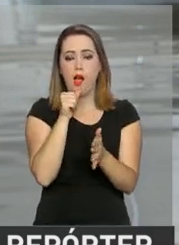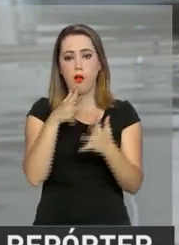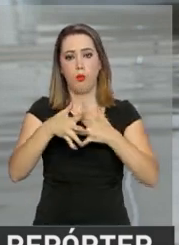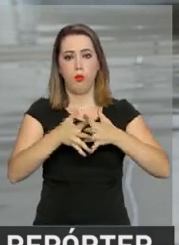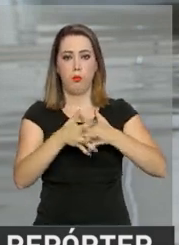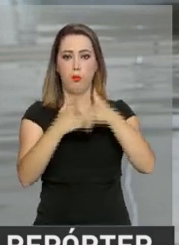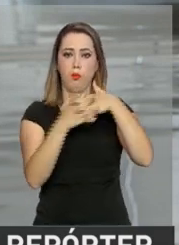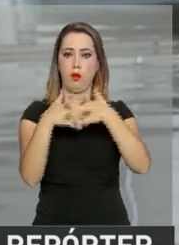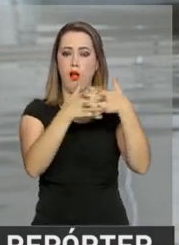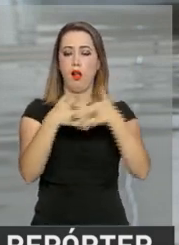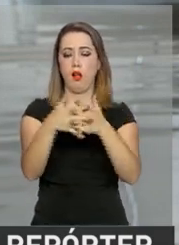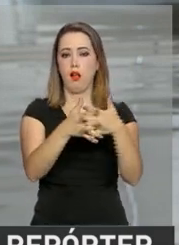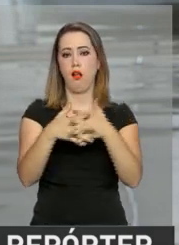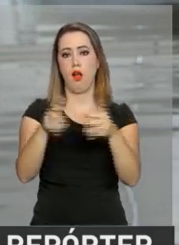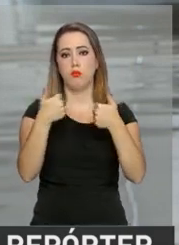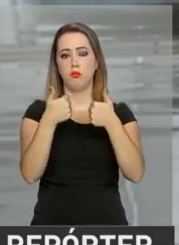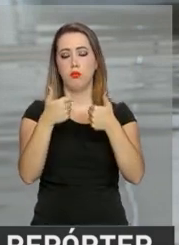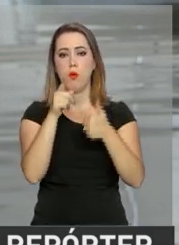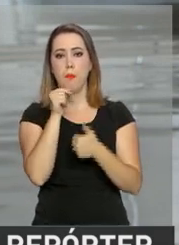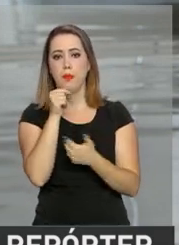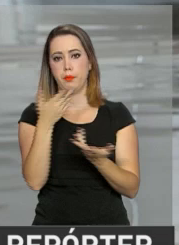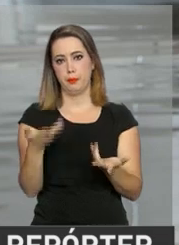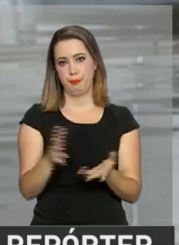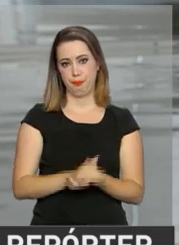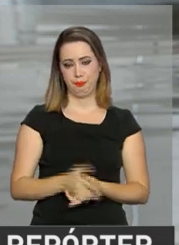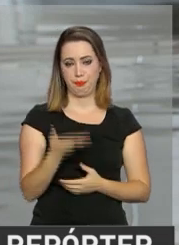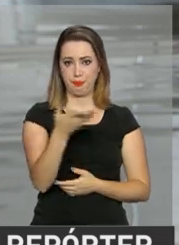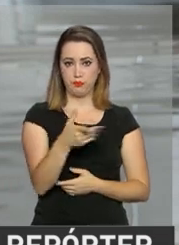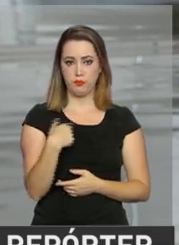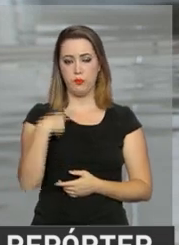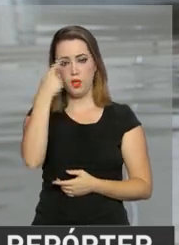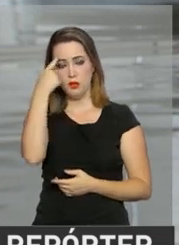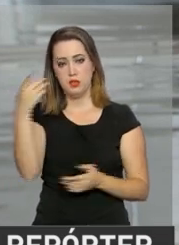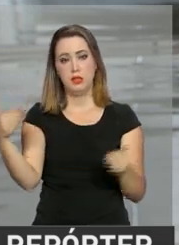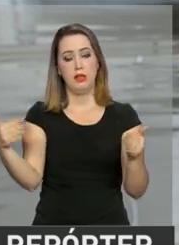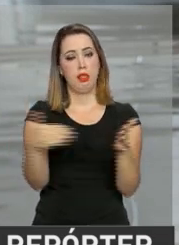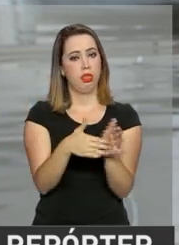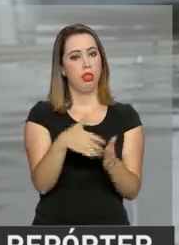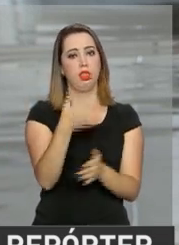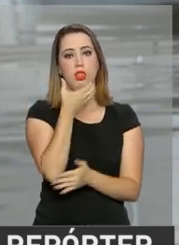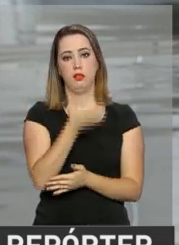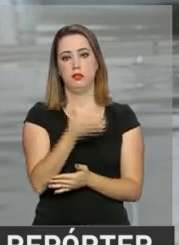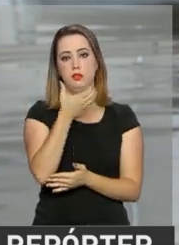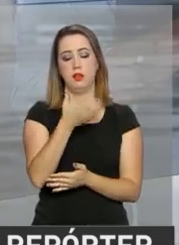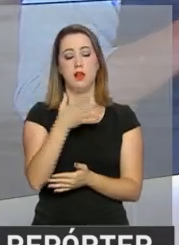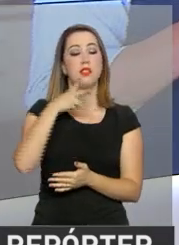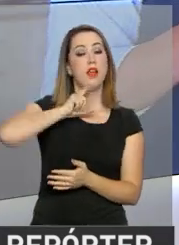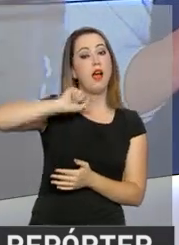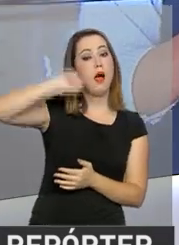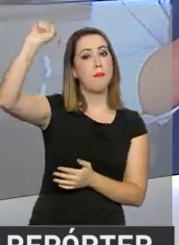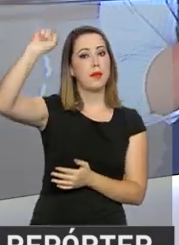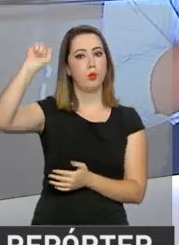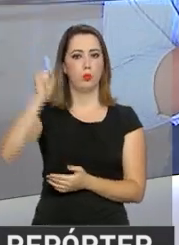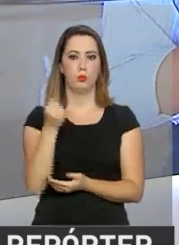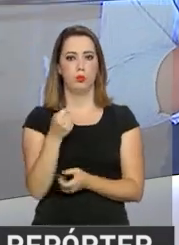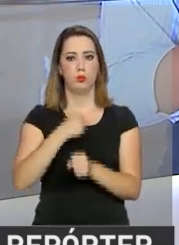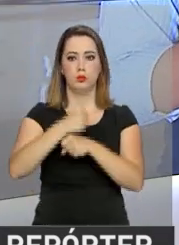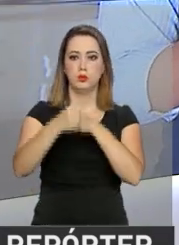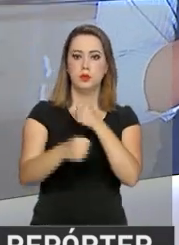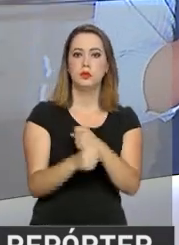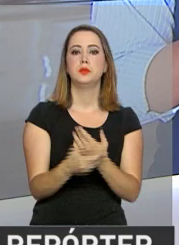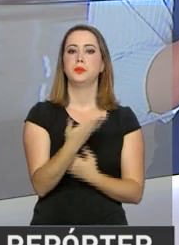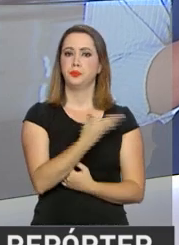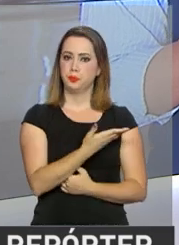pessoas vão ser beneficiadas e a previsão é que a interligação Fique pronta até Abril do ano que vem José Luiz Sem dúvida nenhuma